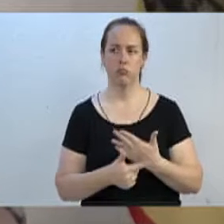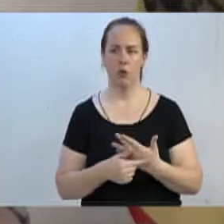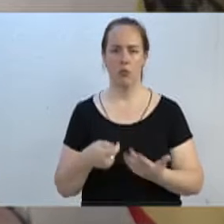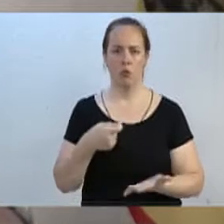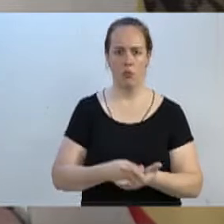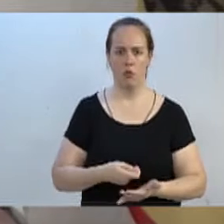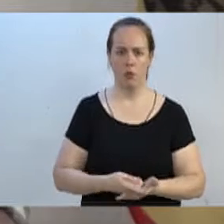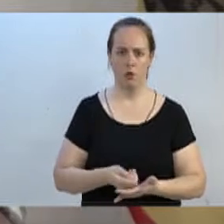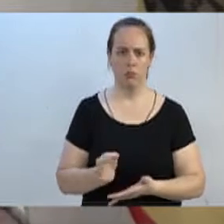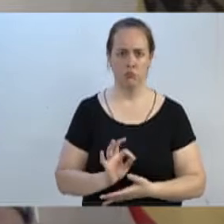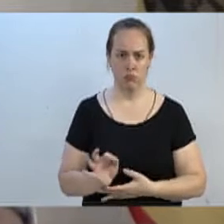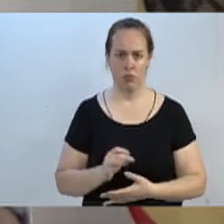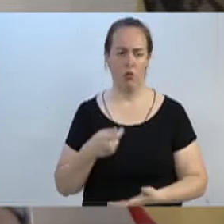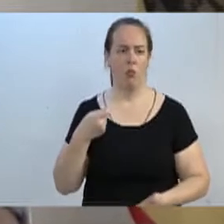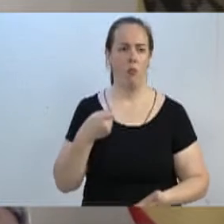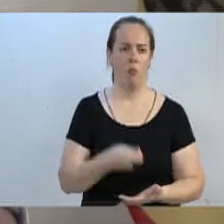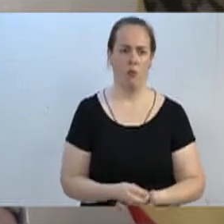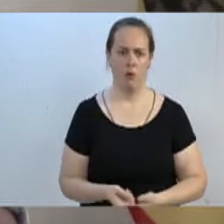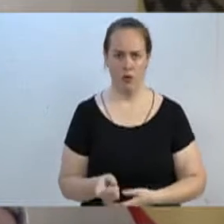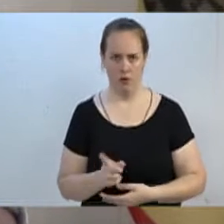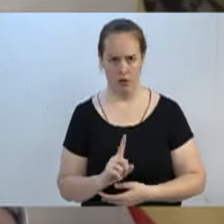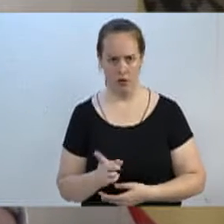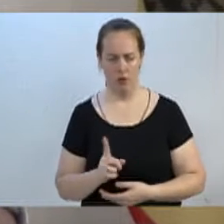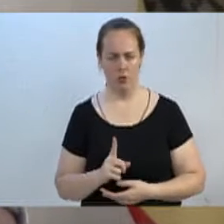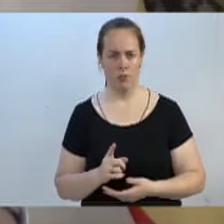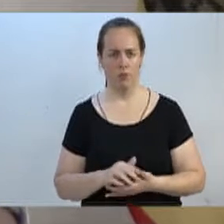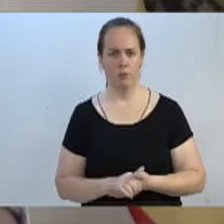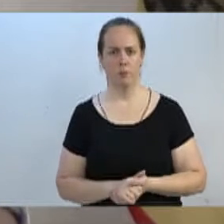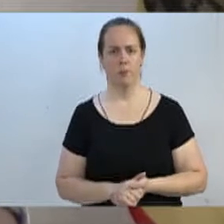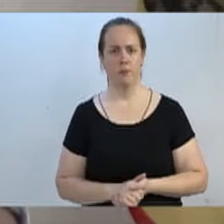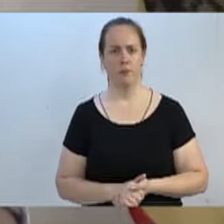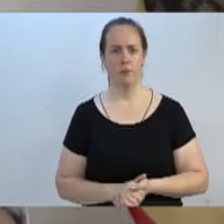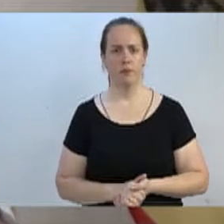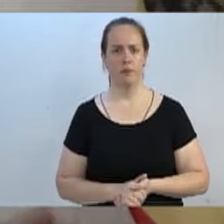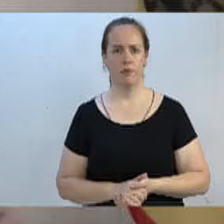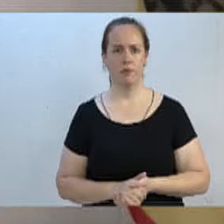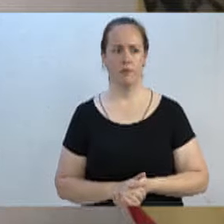obrigatório. Ela não obriga, ela